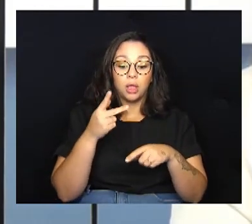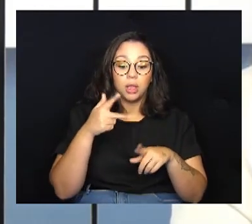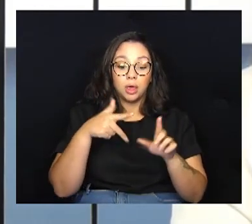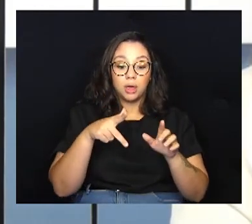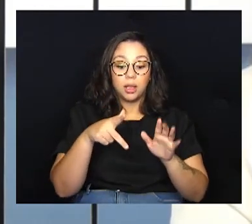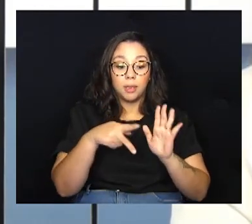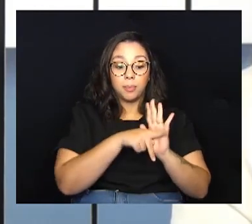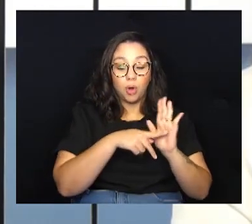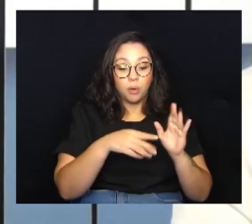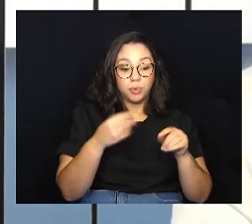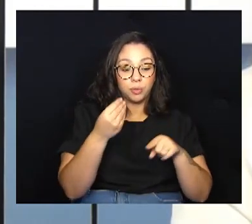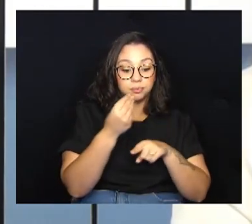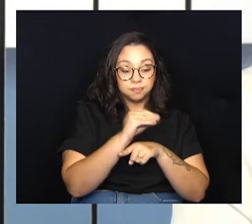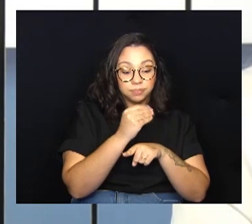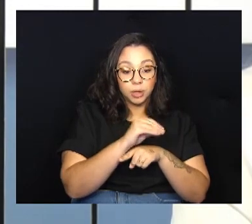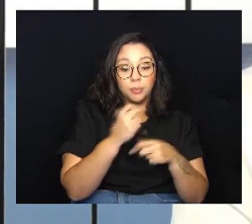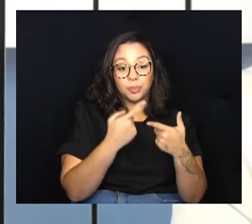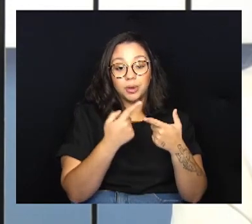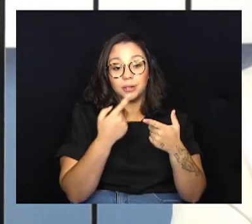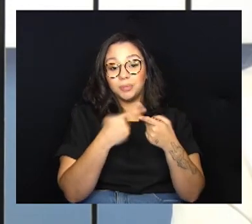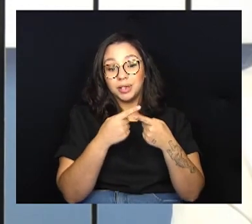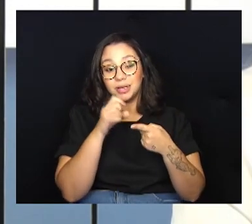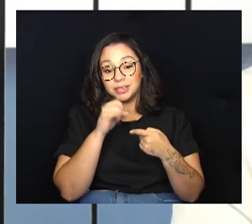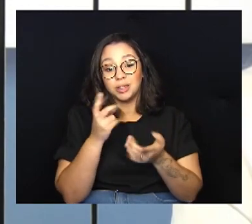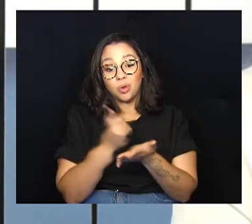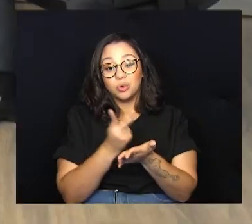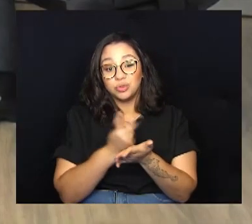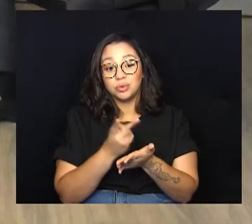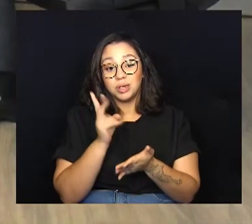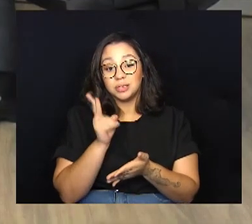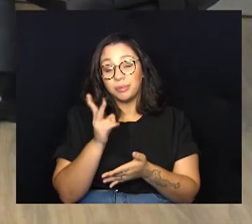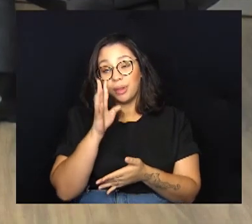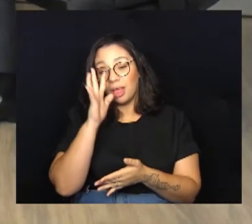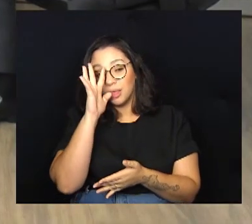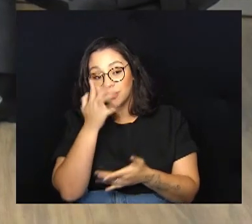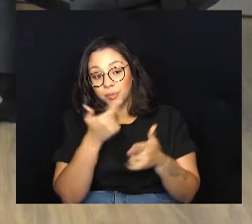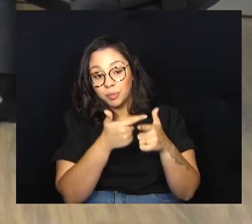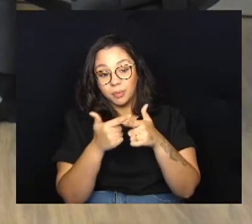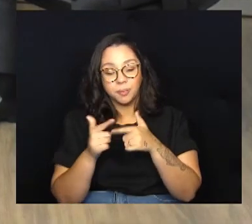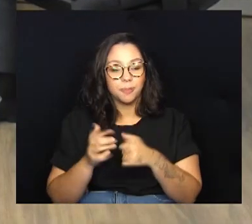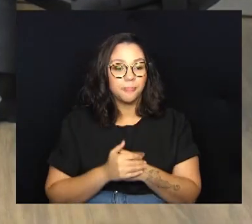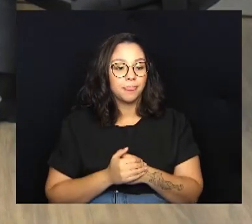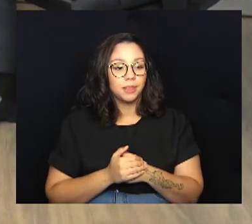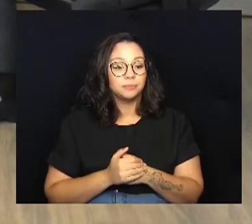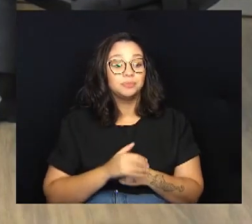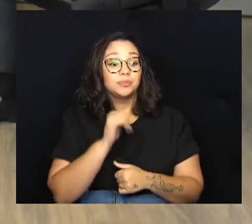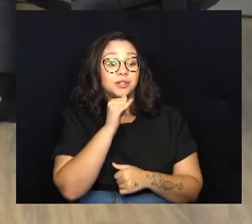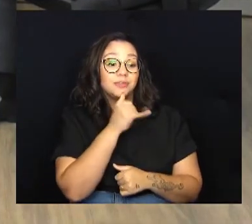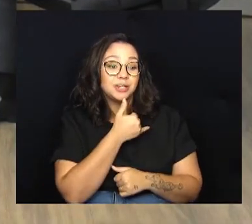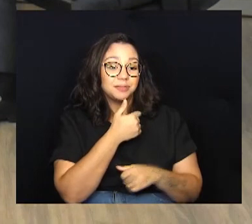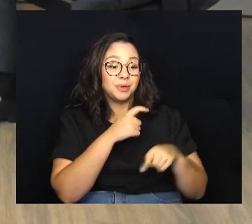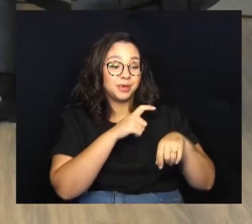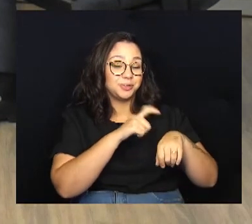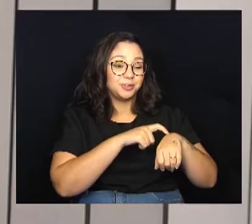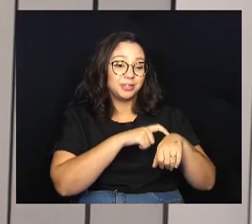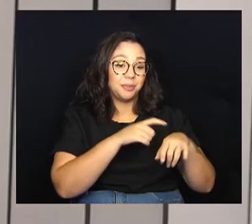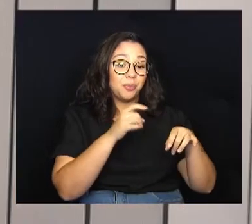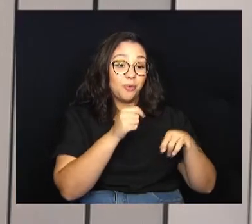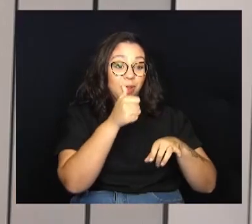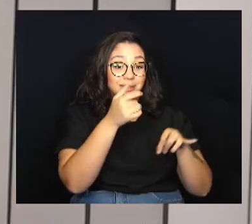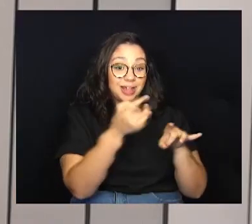tem um excelente trabalho, um trabalho de excelência, que tem até um corpo técnico, muitas vezes até por voluntários, formado por